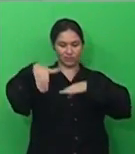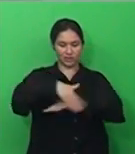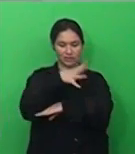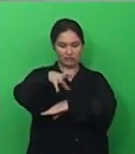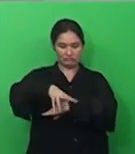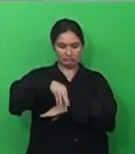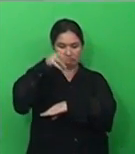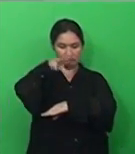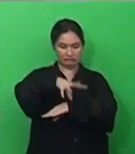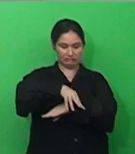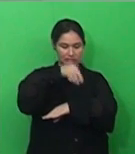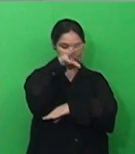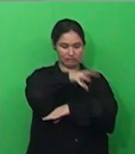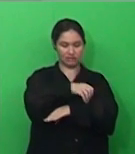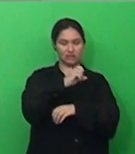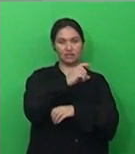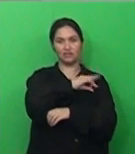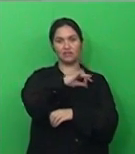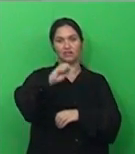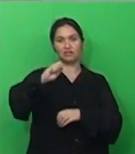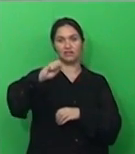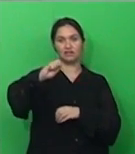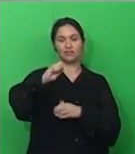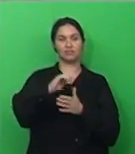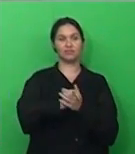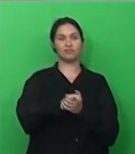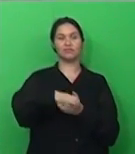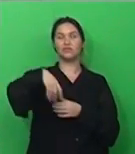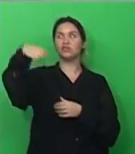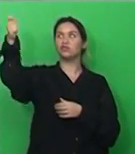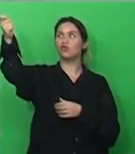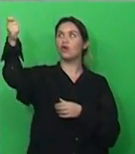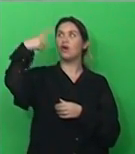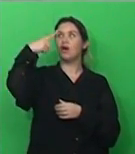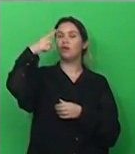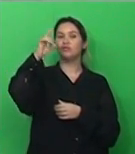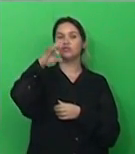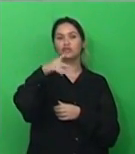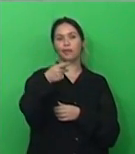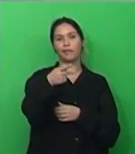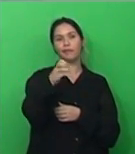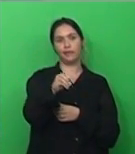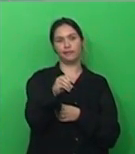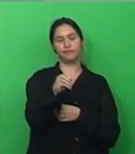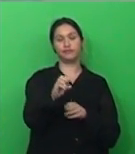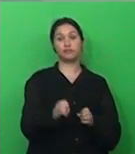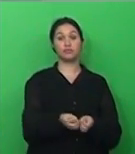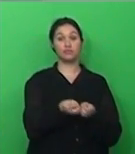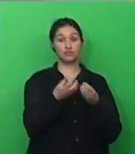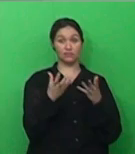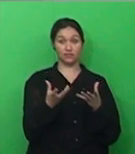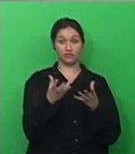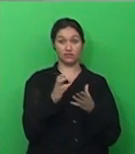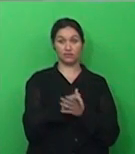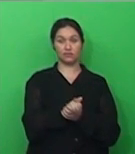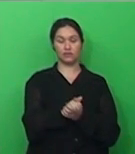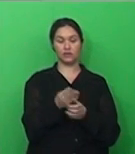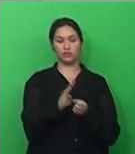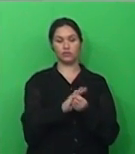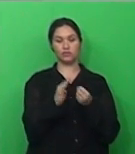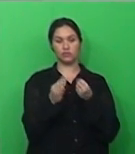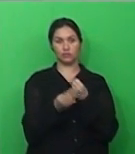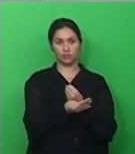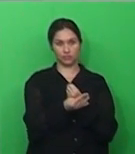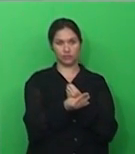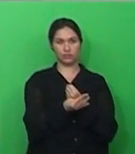dia que o sol está bonito é poeira. Então, na realidade, os bairros mais ao norte